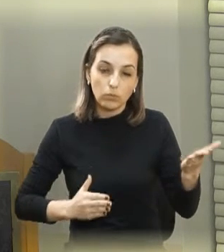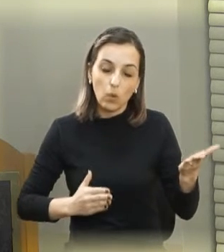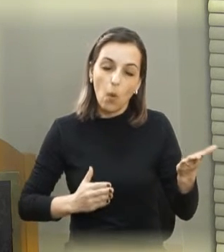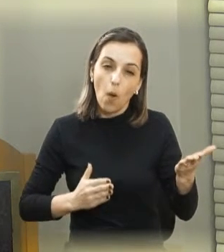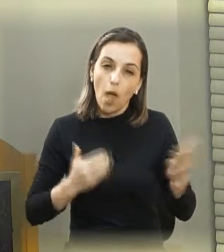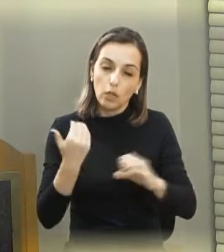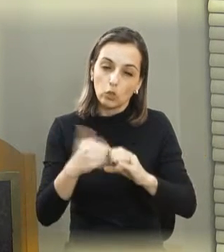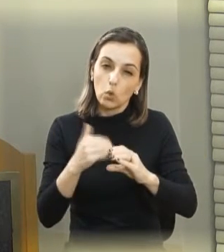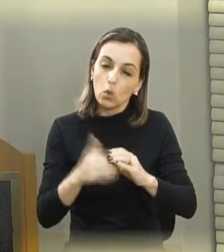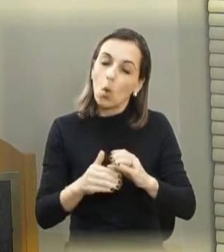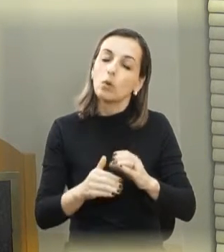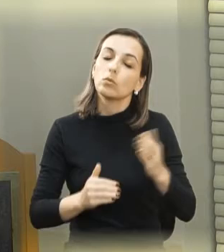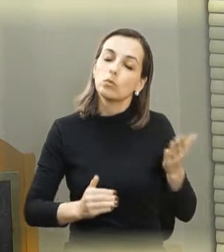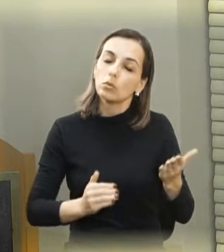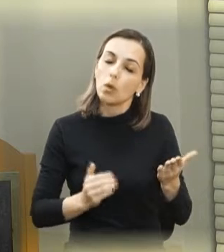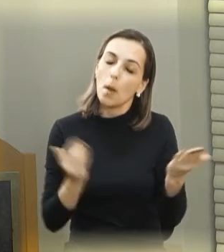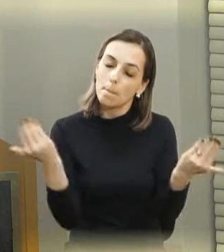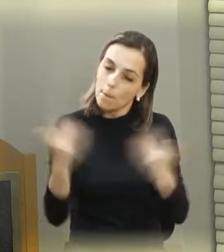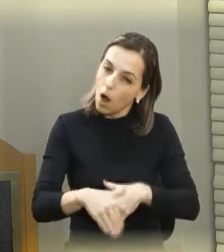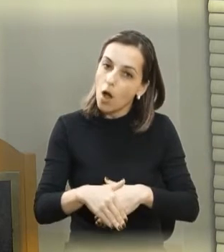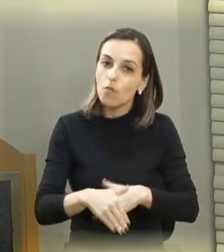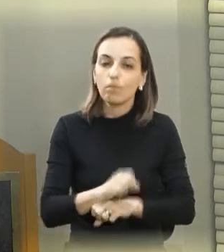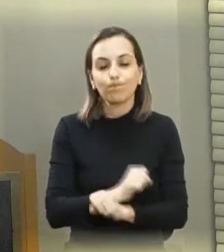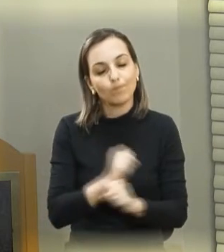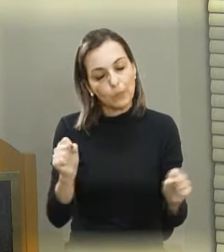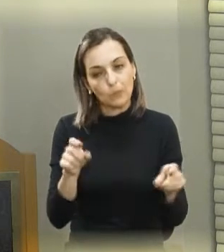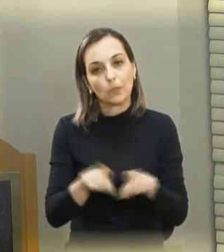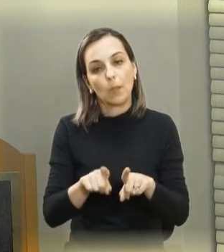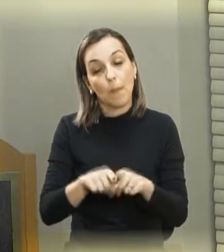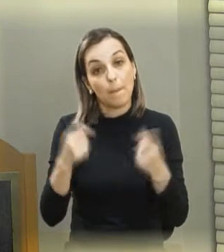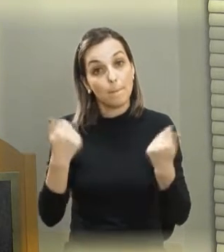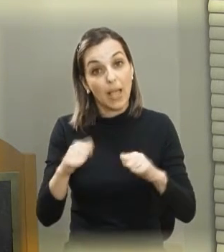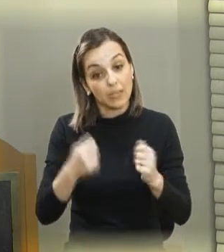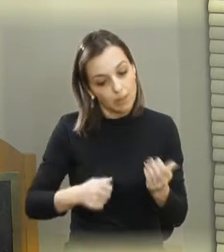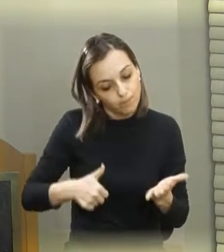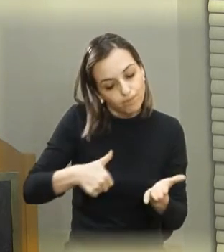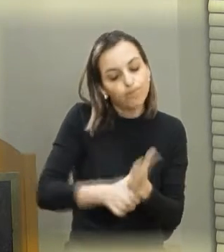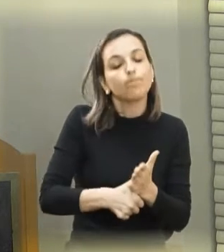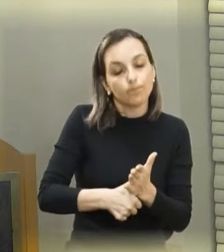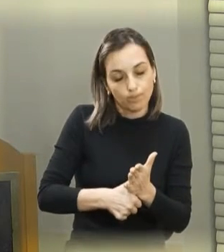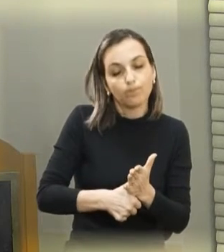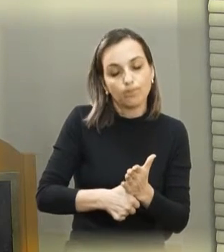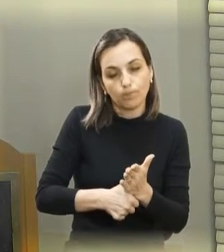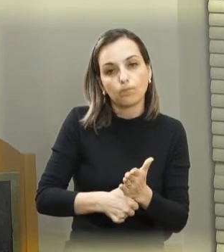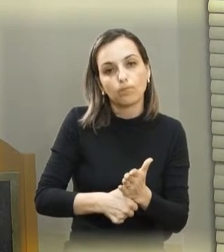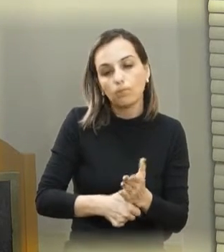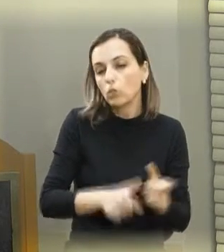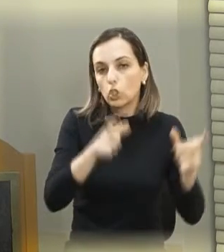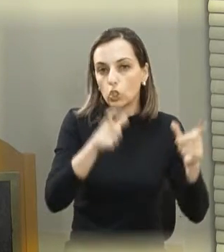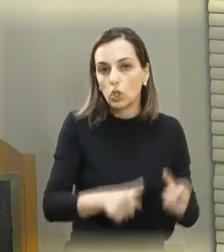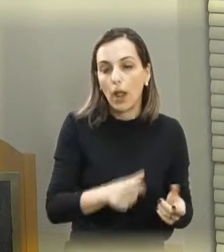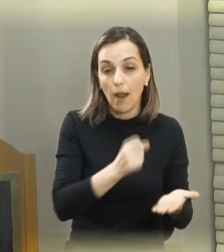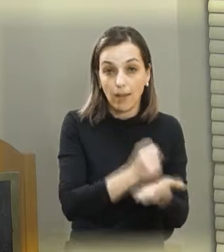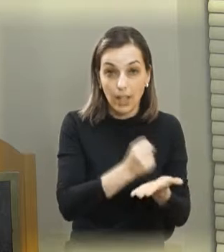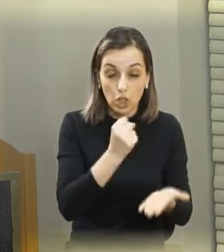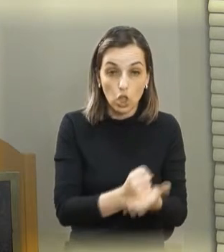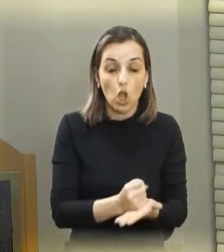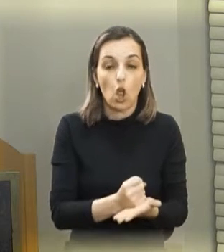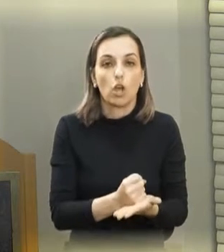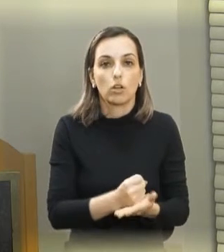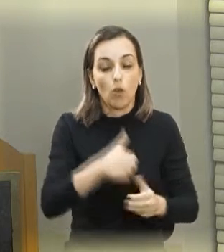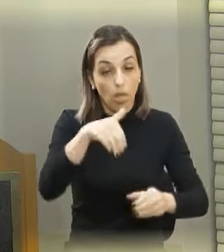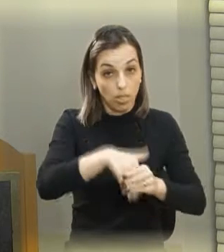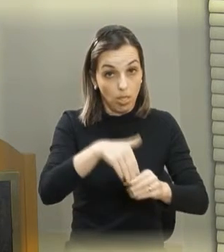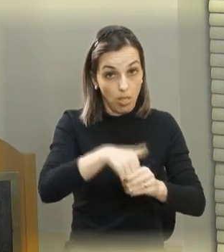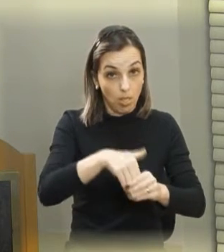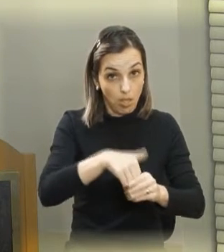de não deixar para última hora né então a gente tem a questão da biometria sendo realizada no cartório é